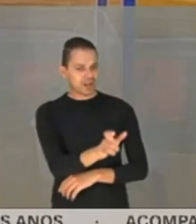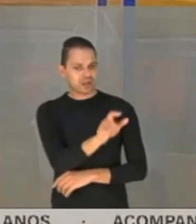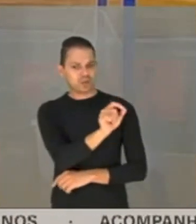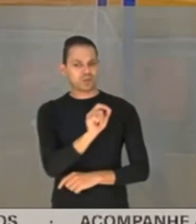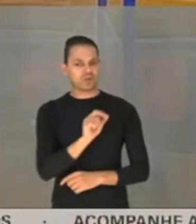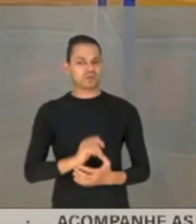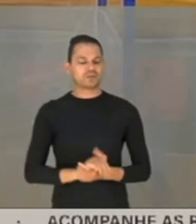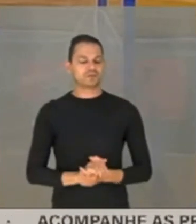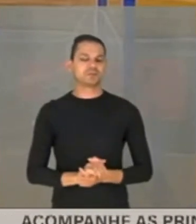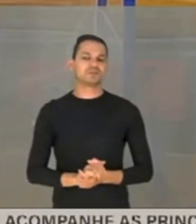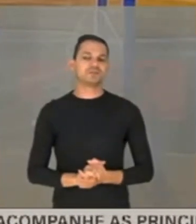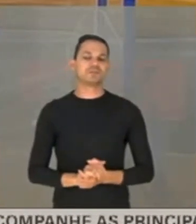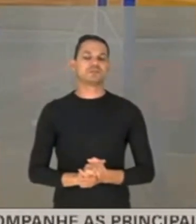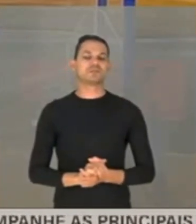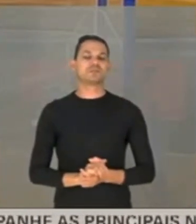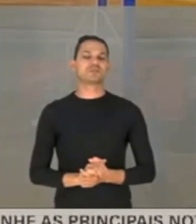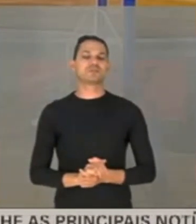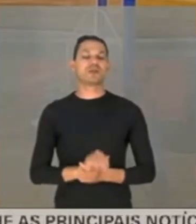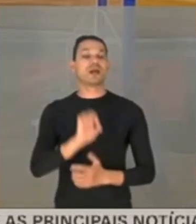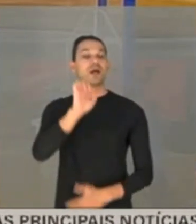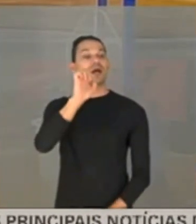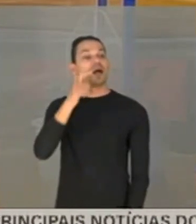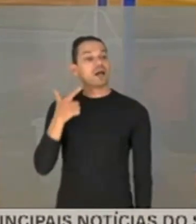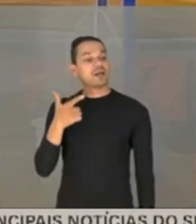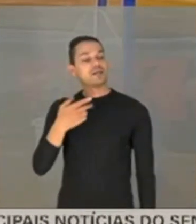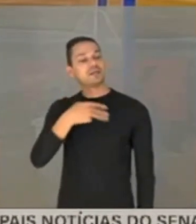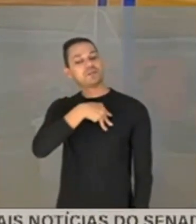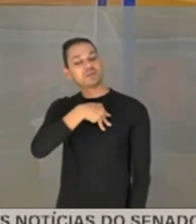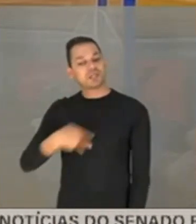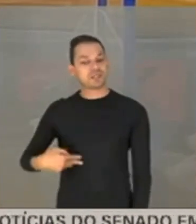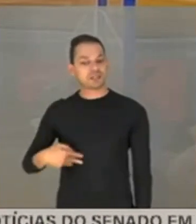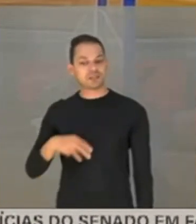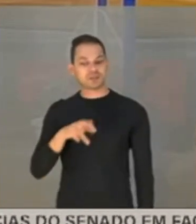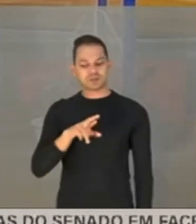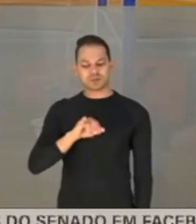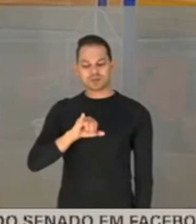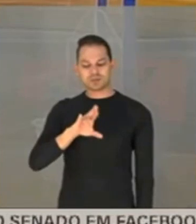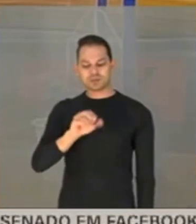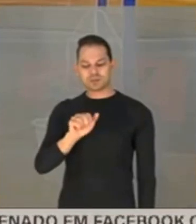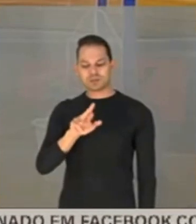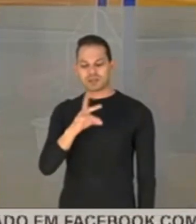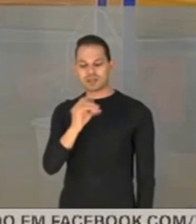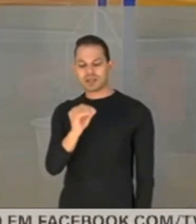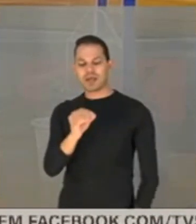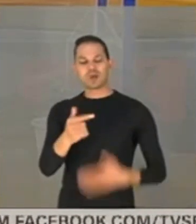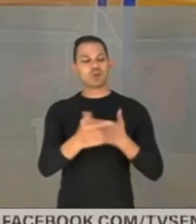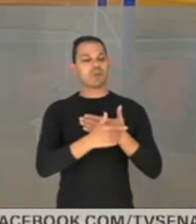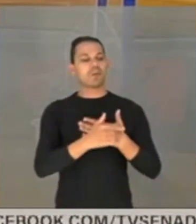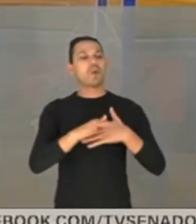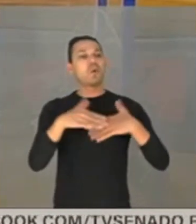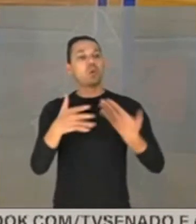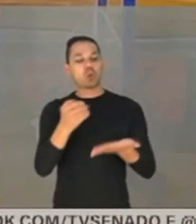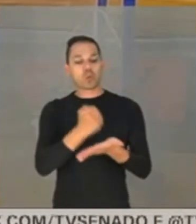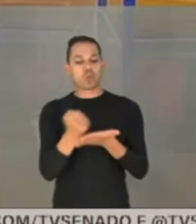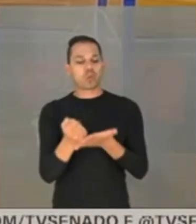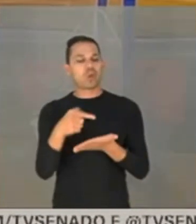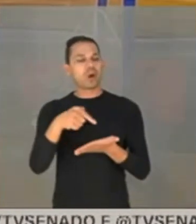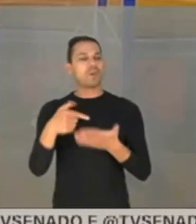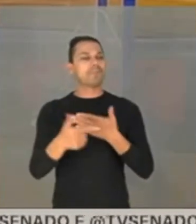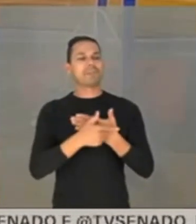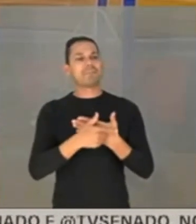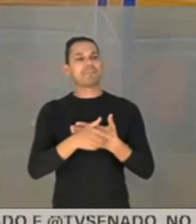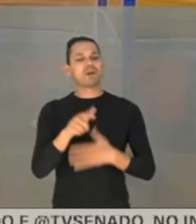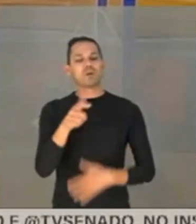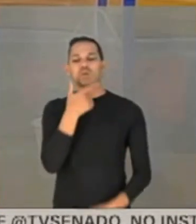seguinte: qual o papel do ex-ministro Ricardo Barros na celebração desse contrato? Qual o papel do